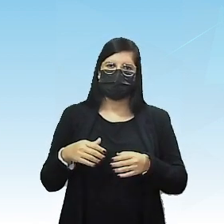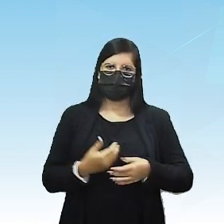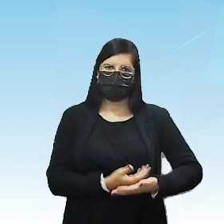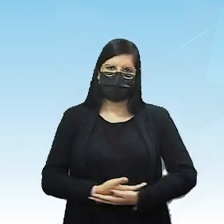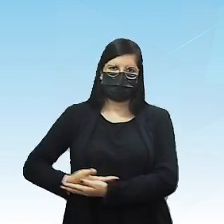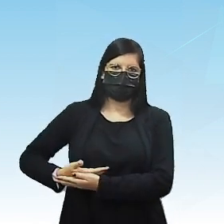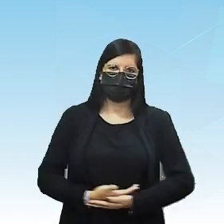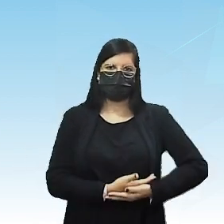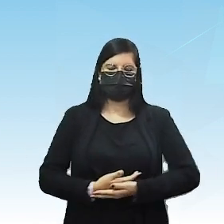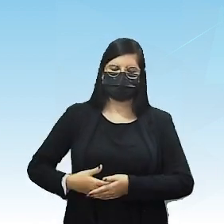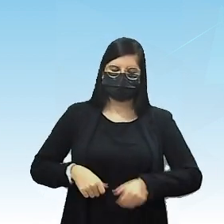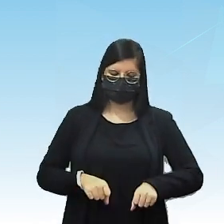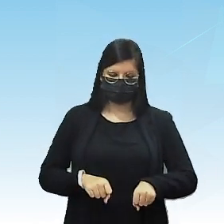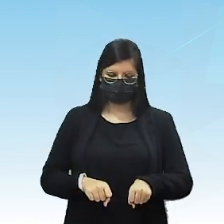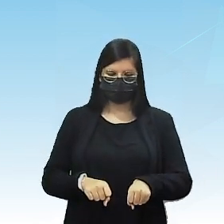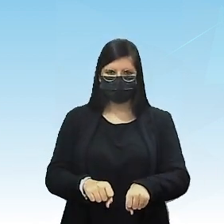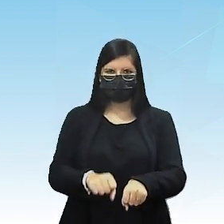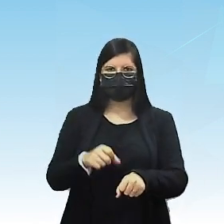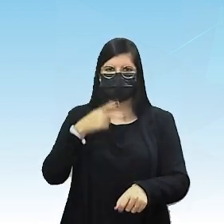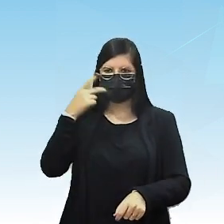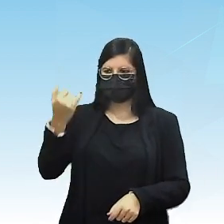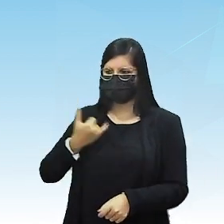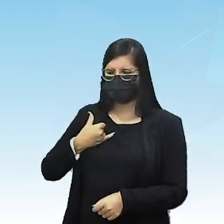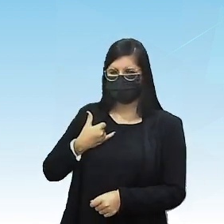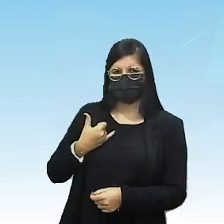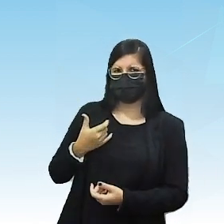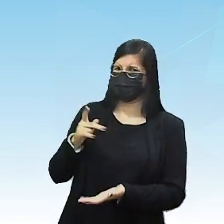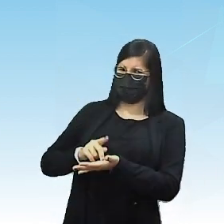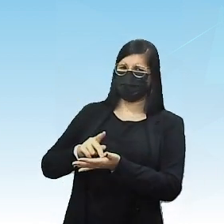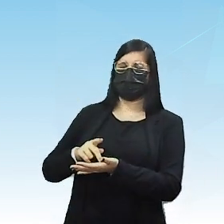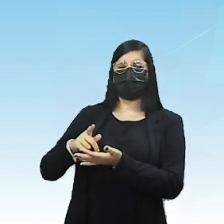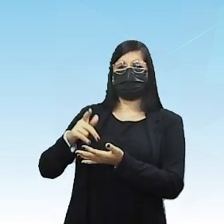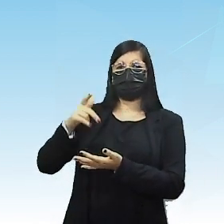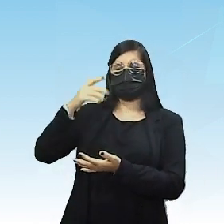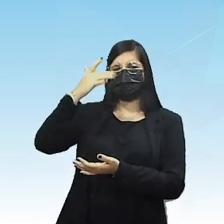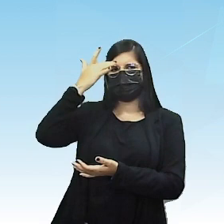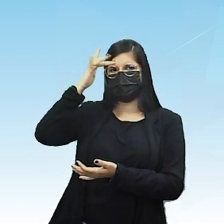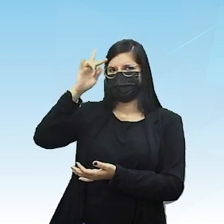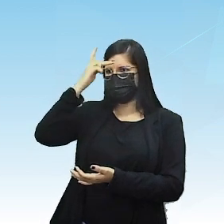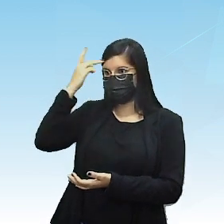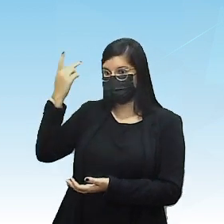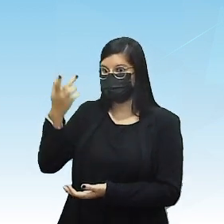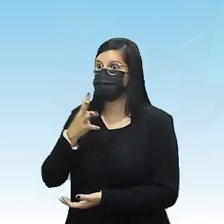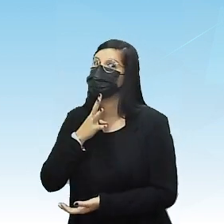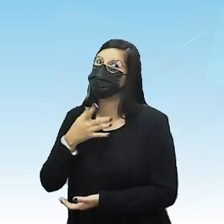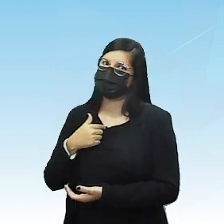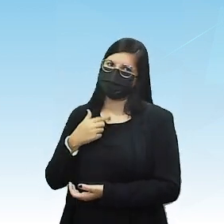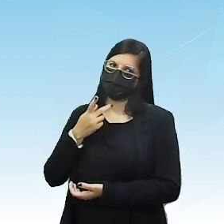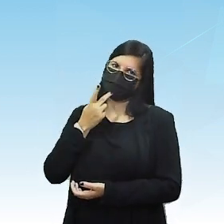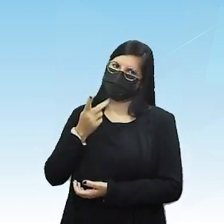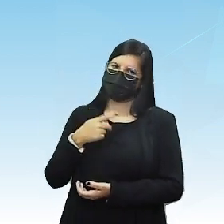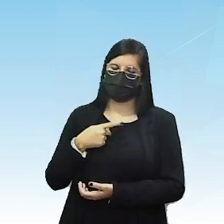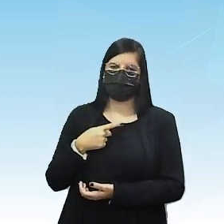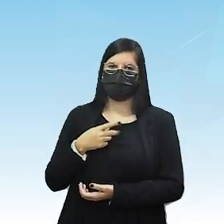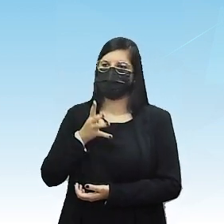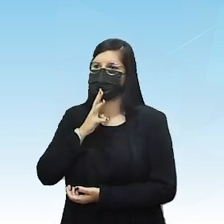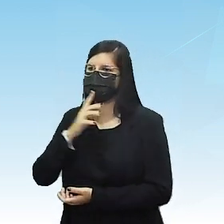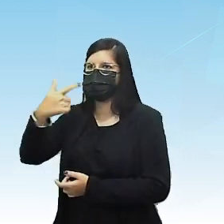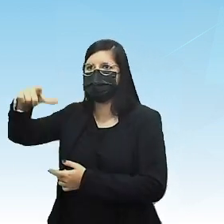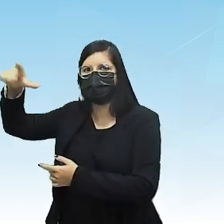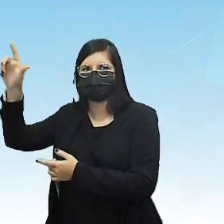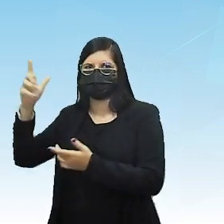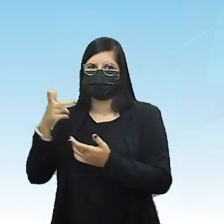histórias que vão comentando assim, que você não sabe se é verdade ou não, mas você atesta. Não, aconteceu com uma pessoa que eu conheço. Nem é você conheceu, mas conhecido conhecia, e